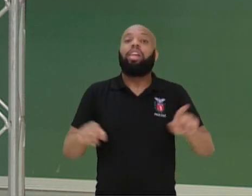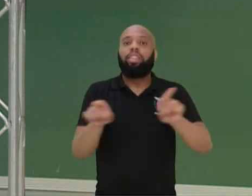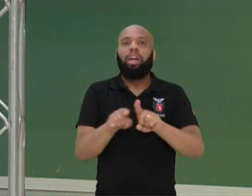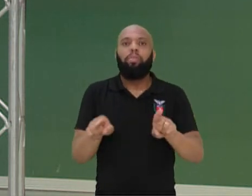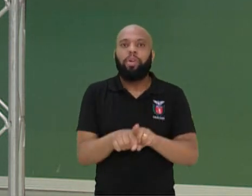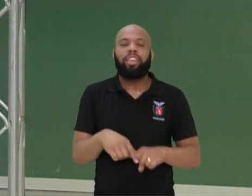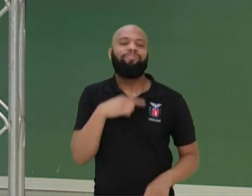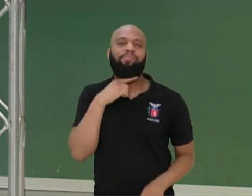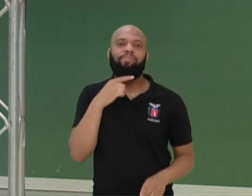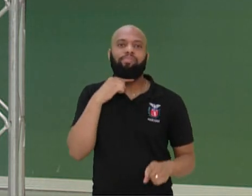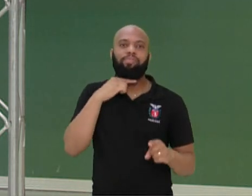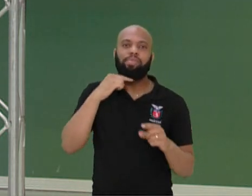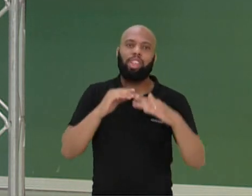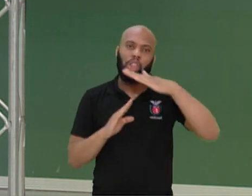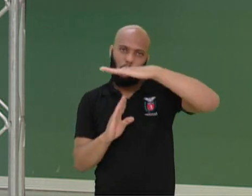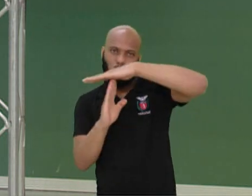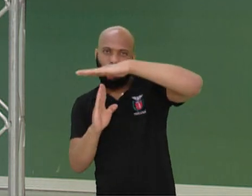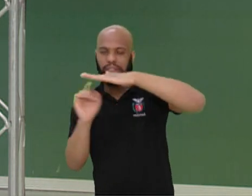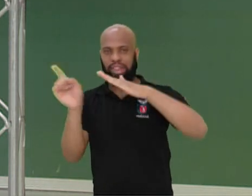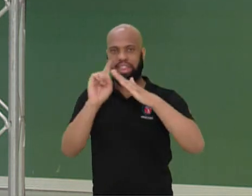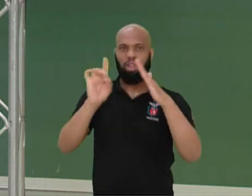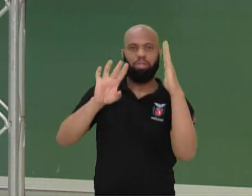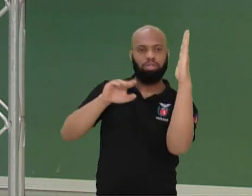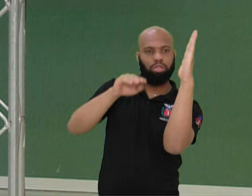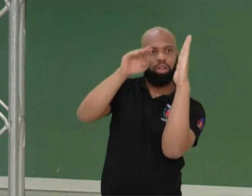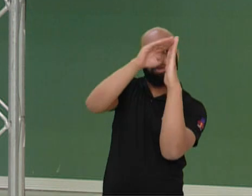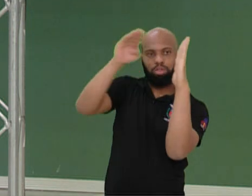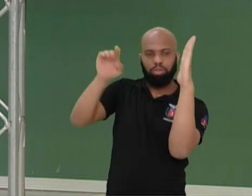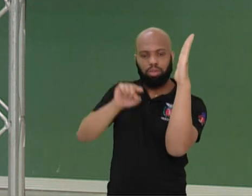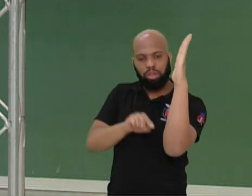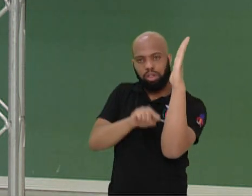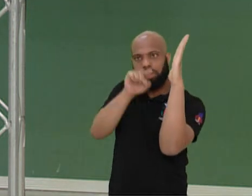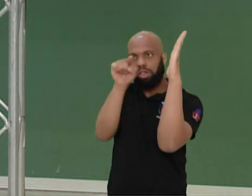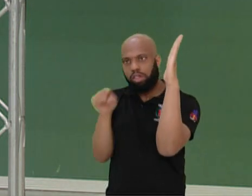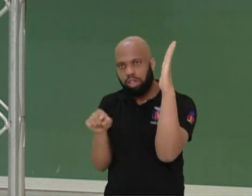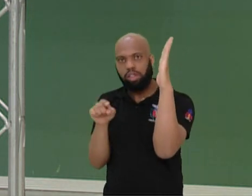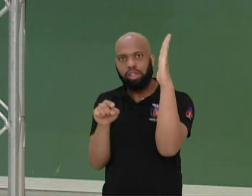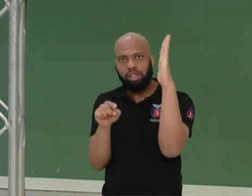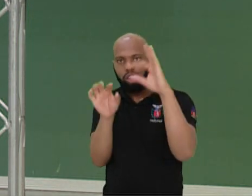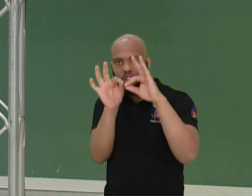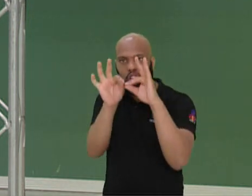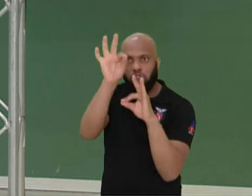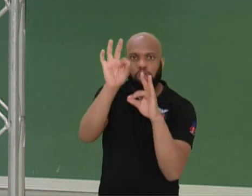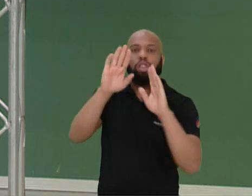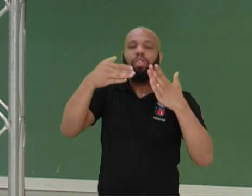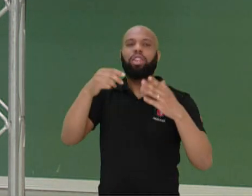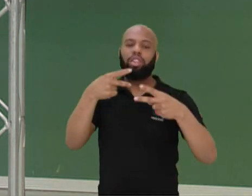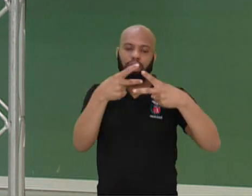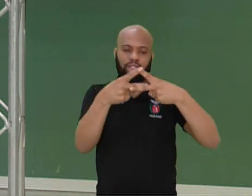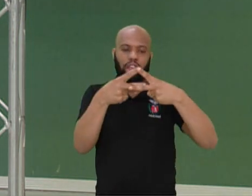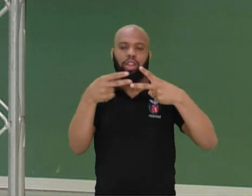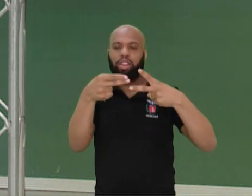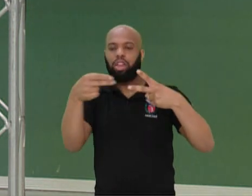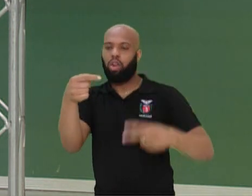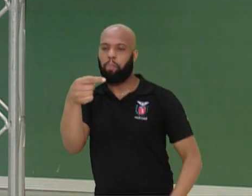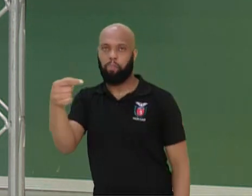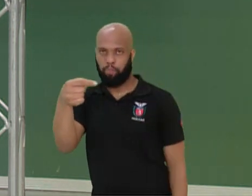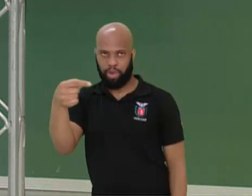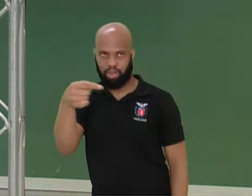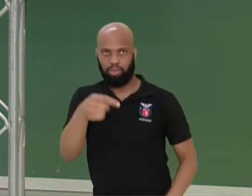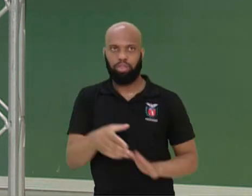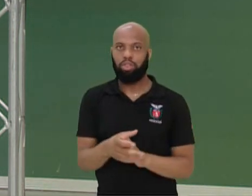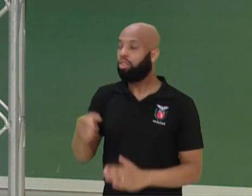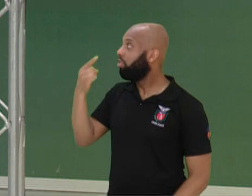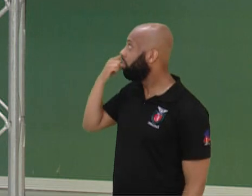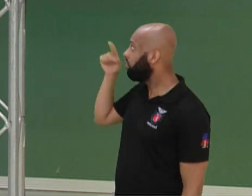meu gráfico não toca nem corta o eixo x, né? Então significa que o delta é negativo, ok? Tá lá